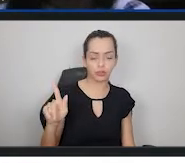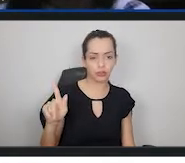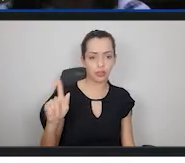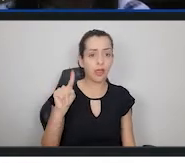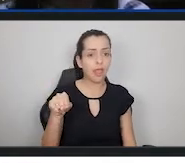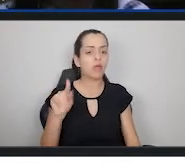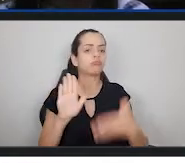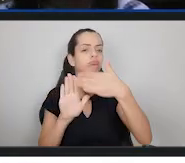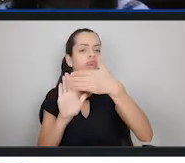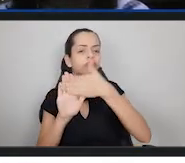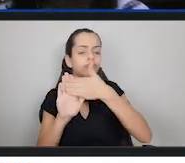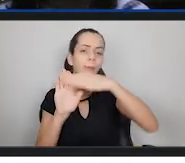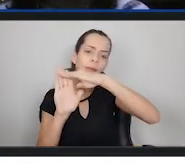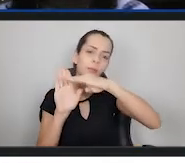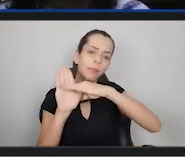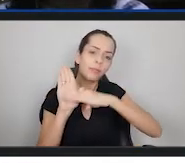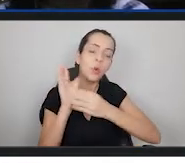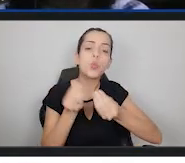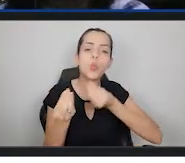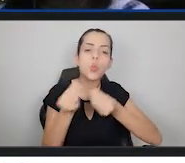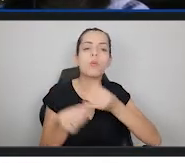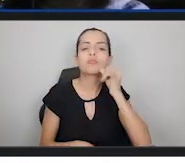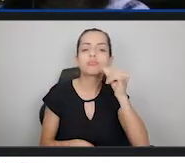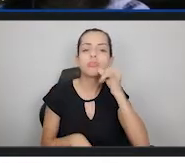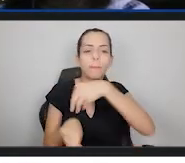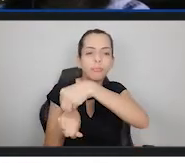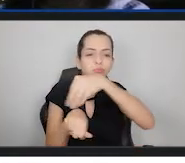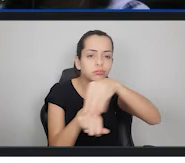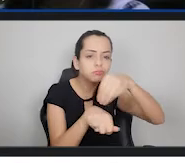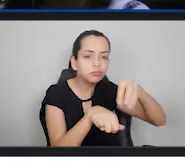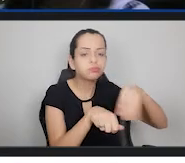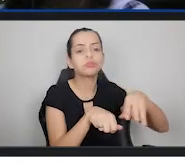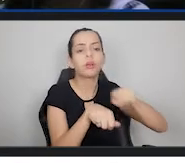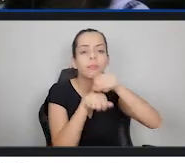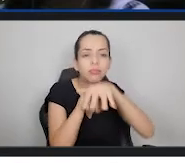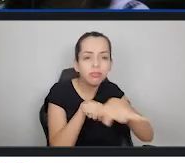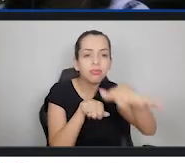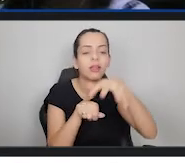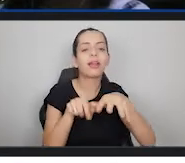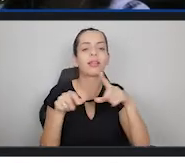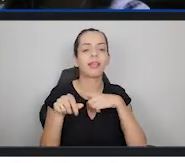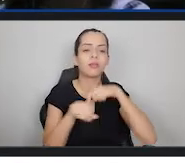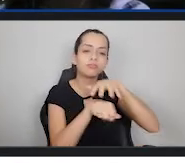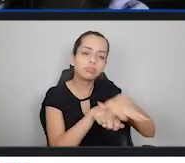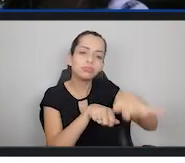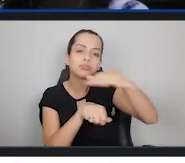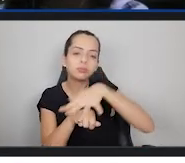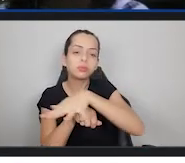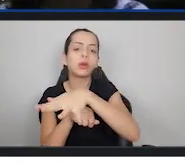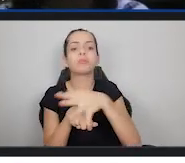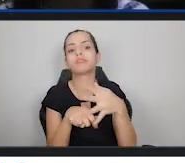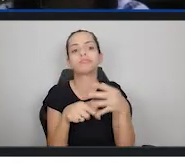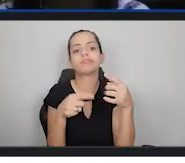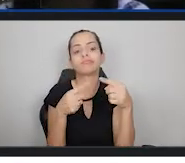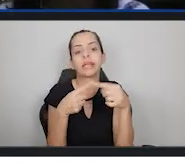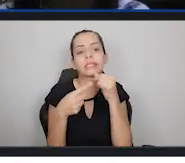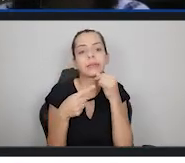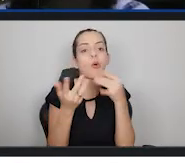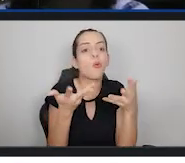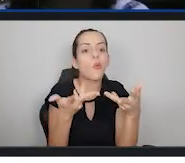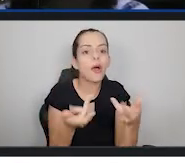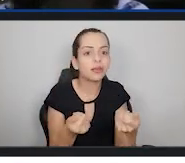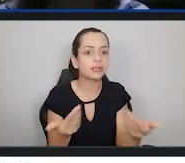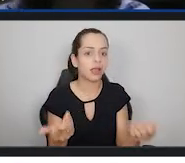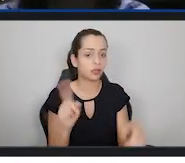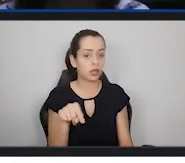do PRODIST, são procedimentos de distribuição. Então, eles estabelecem os critérios do ponto de